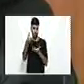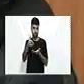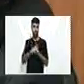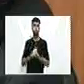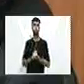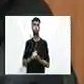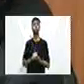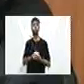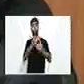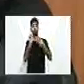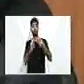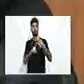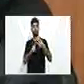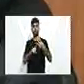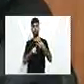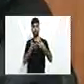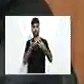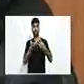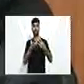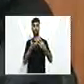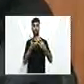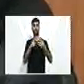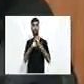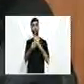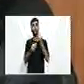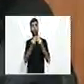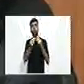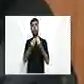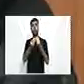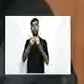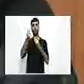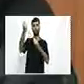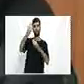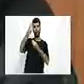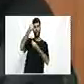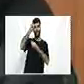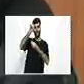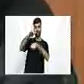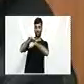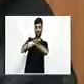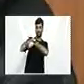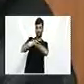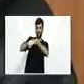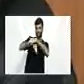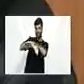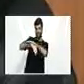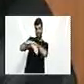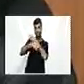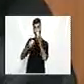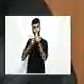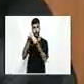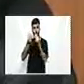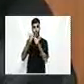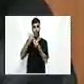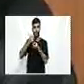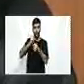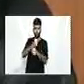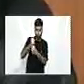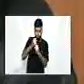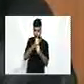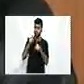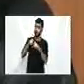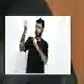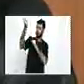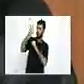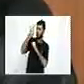saai um outro ponto em relação ao protetor solar né A questão do do varredor tá exposto